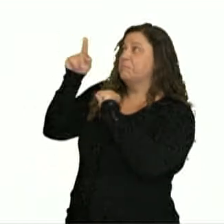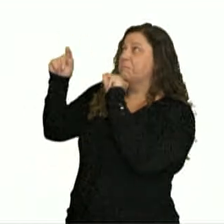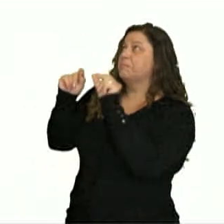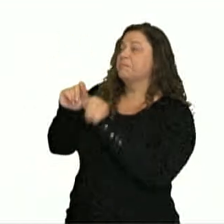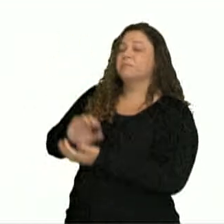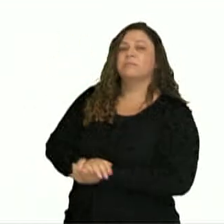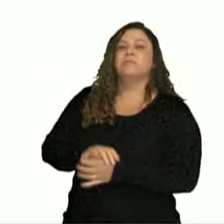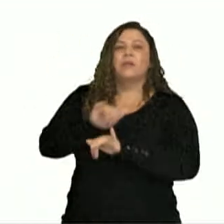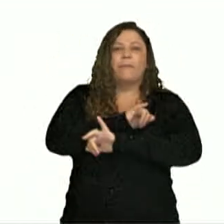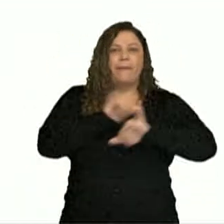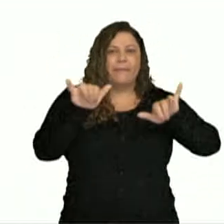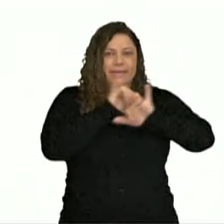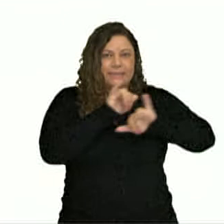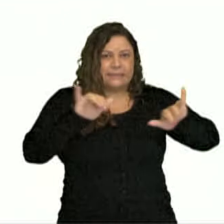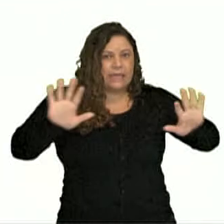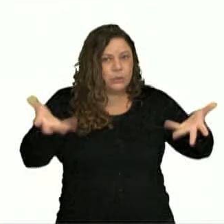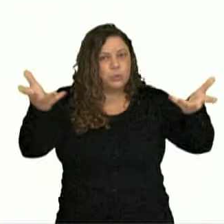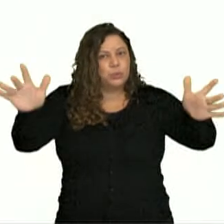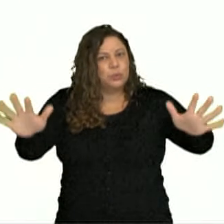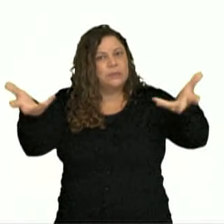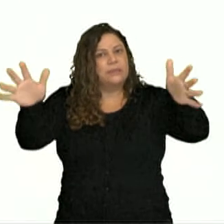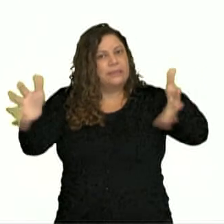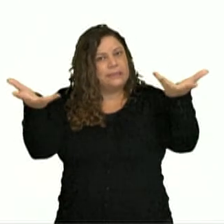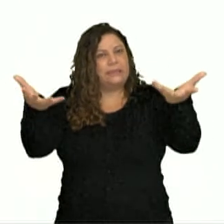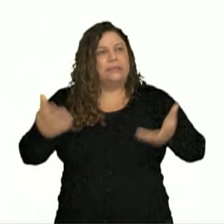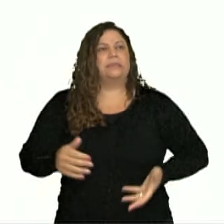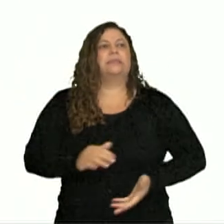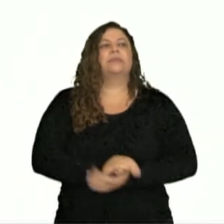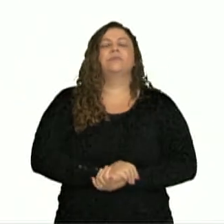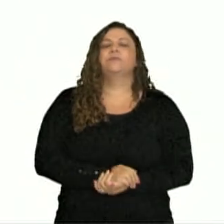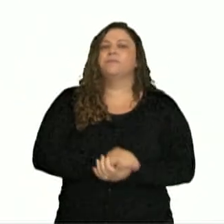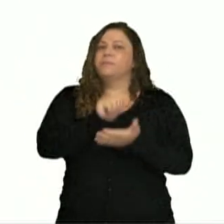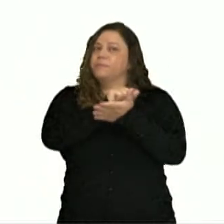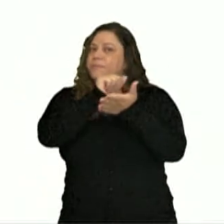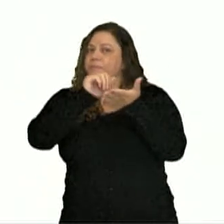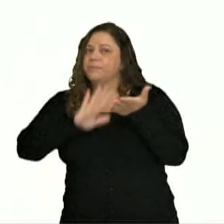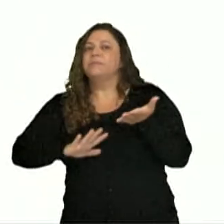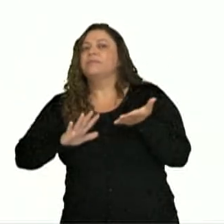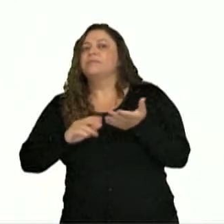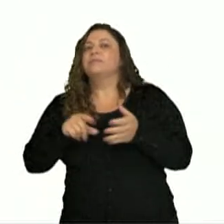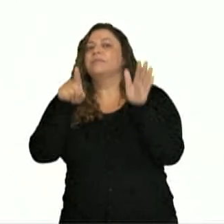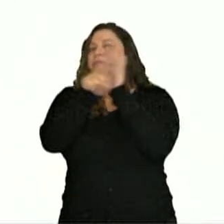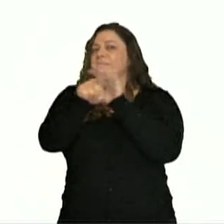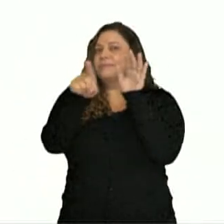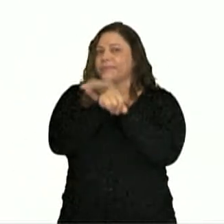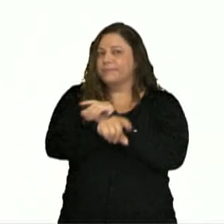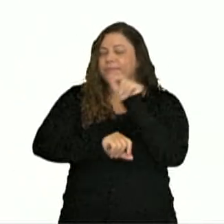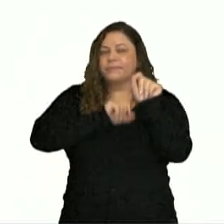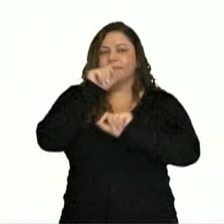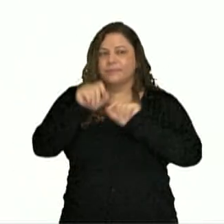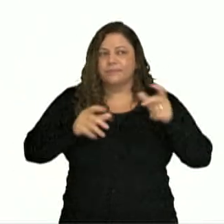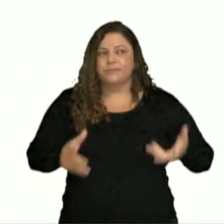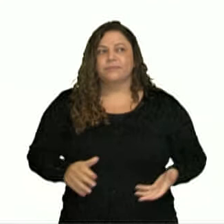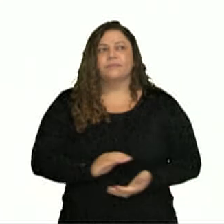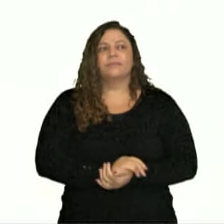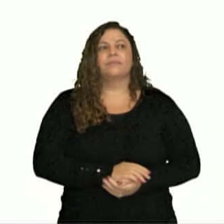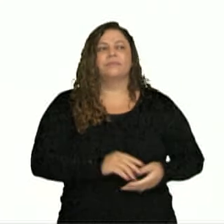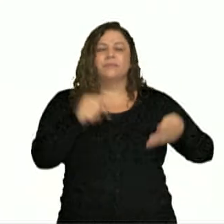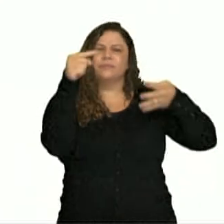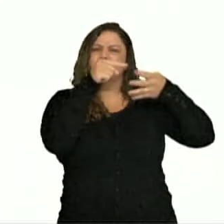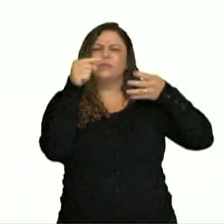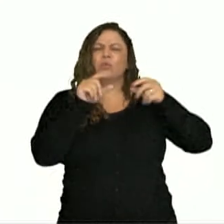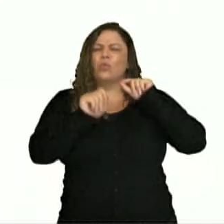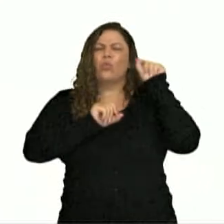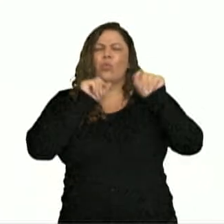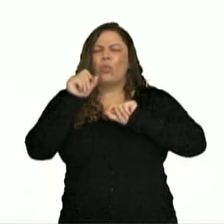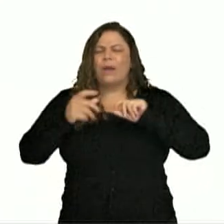mensagem de ânimo e vamos ver aí quais são as perguntas. Qual é o mensagem que